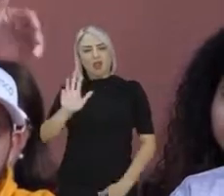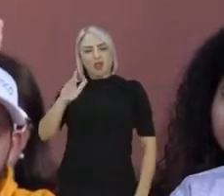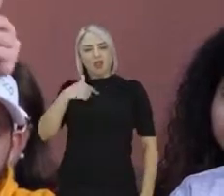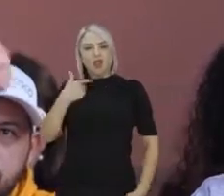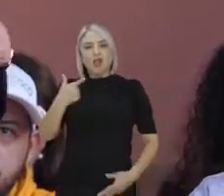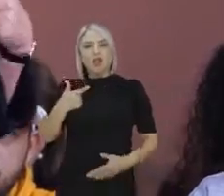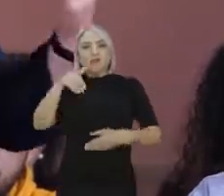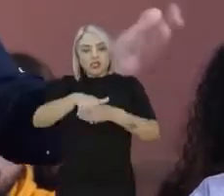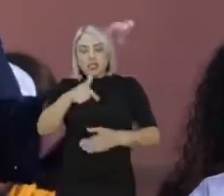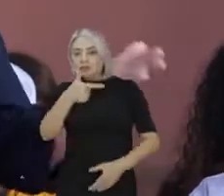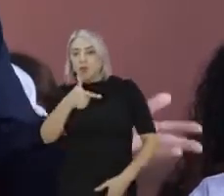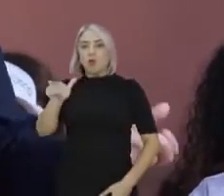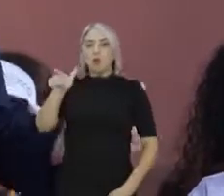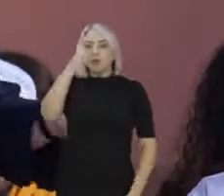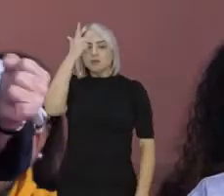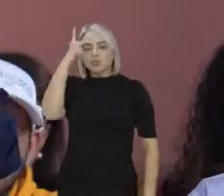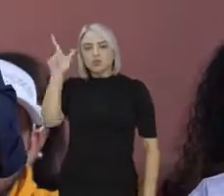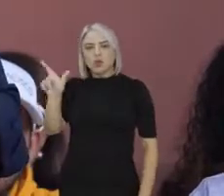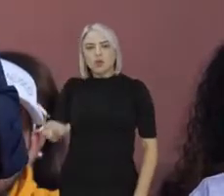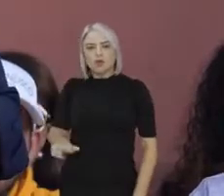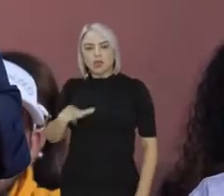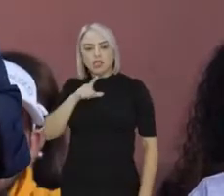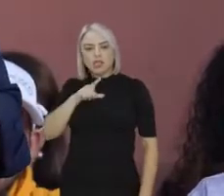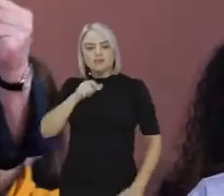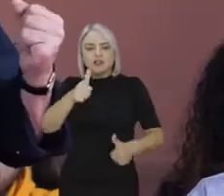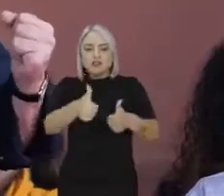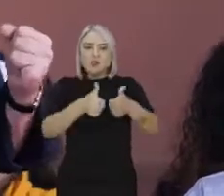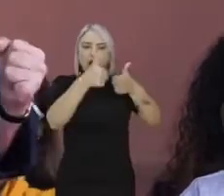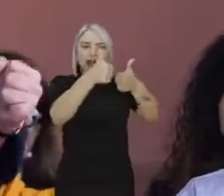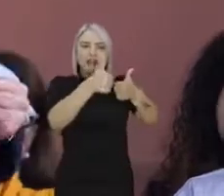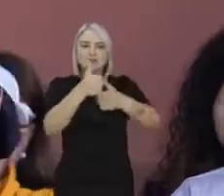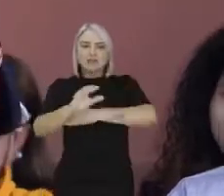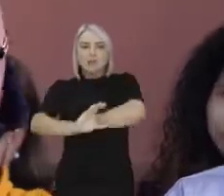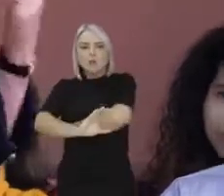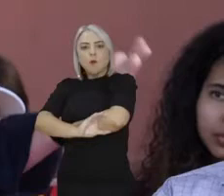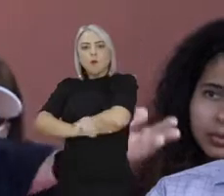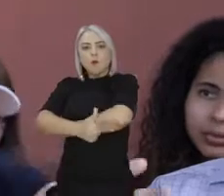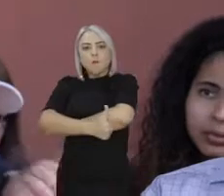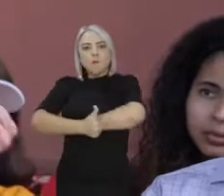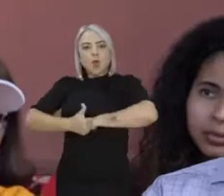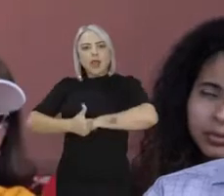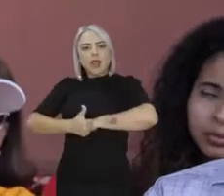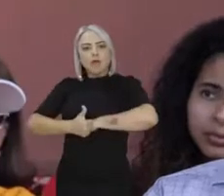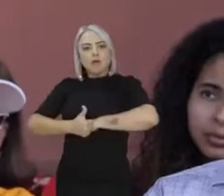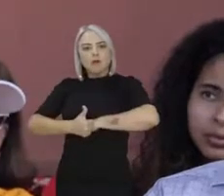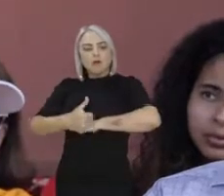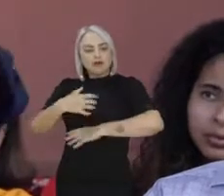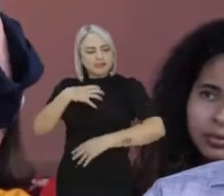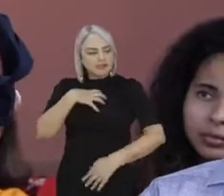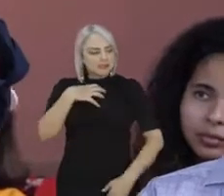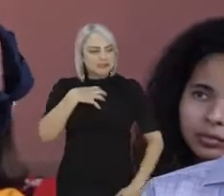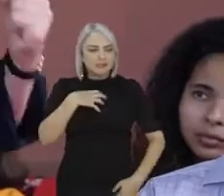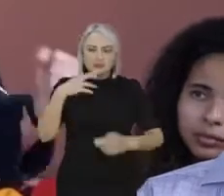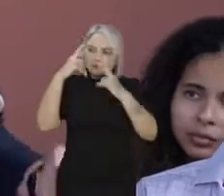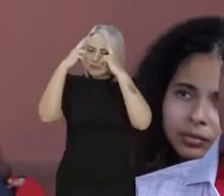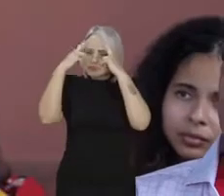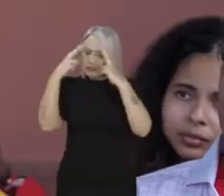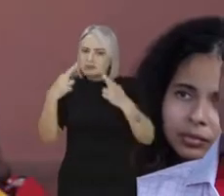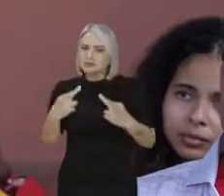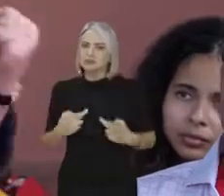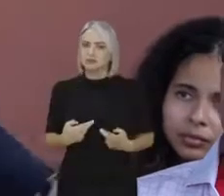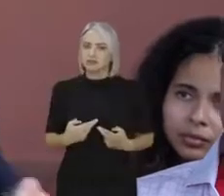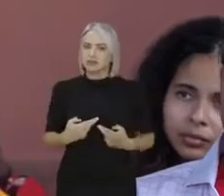que tivesse qualificação moral, que tivesse sentimento de respeito, que tivesse sentimento